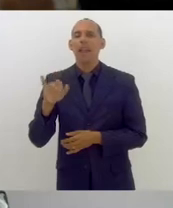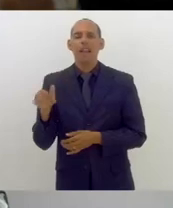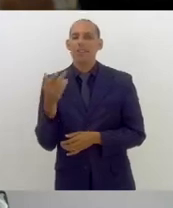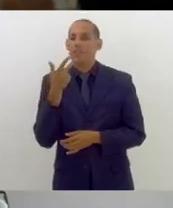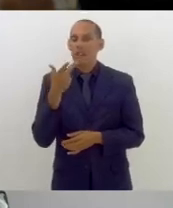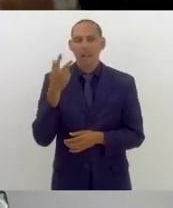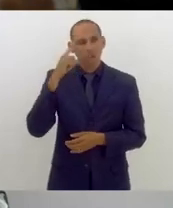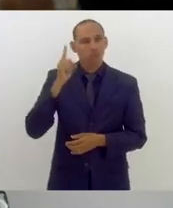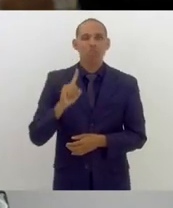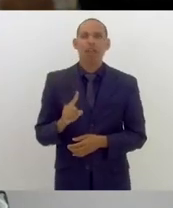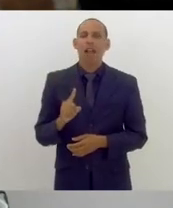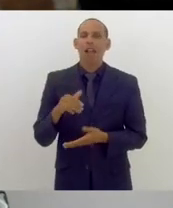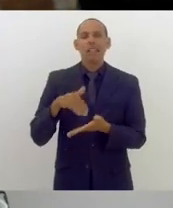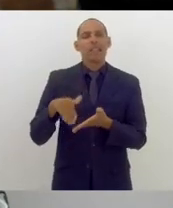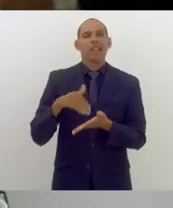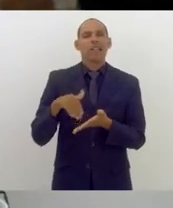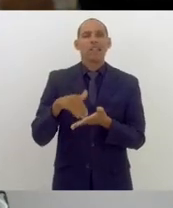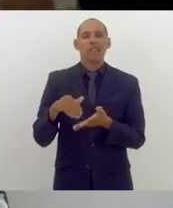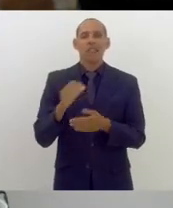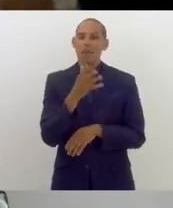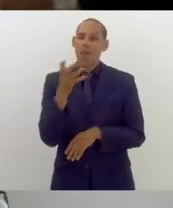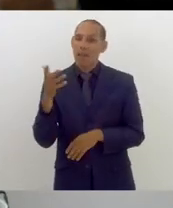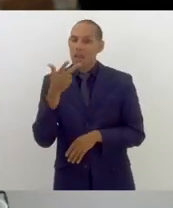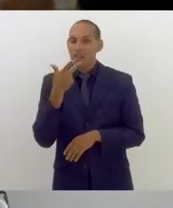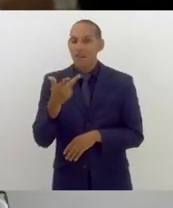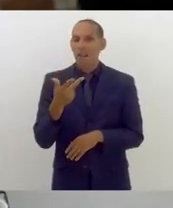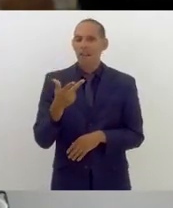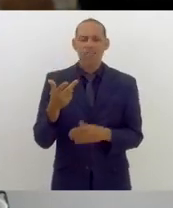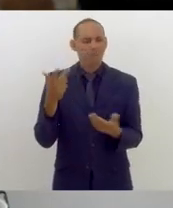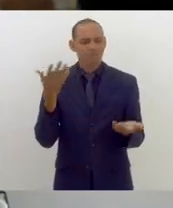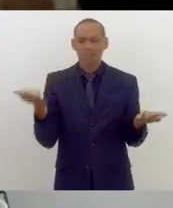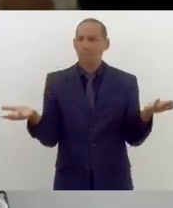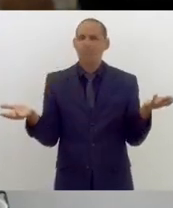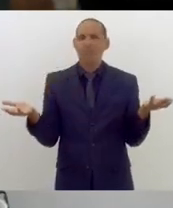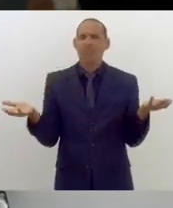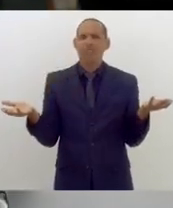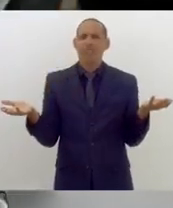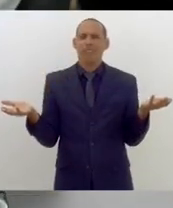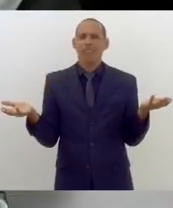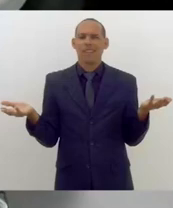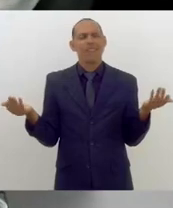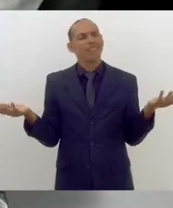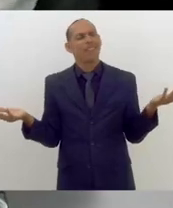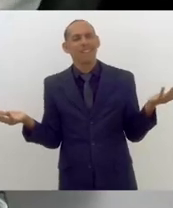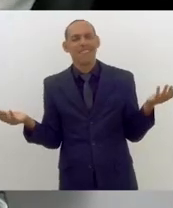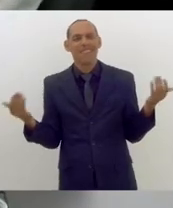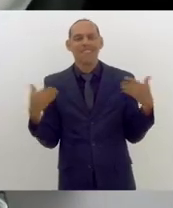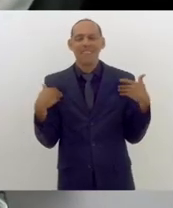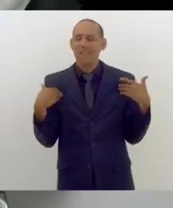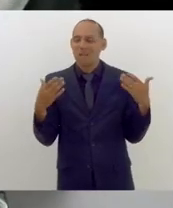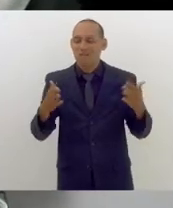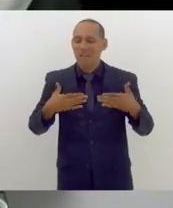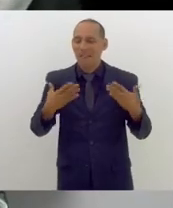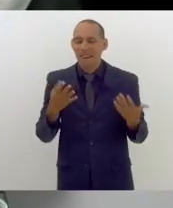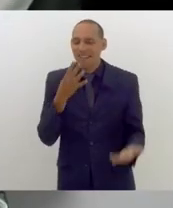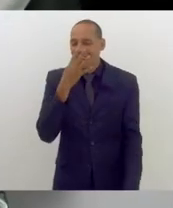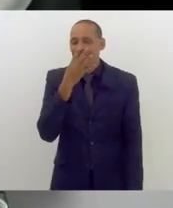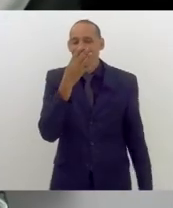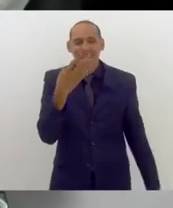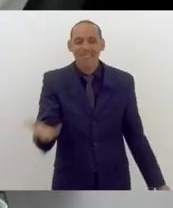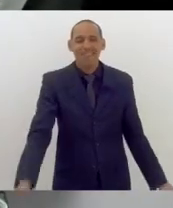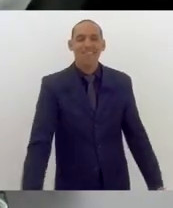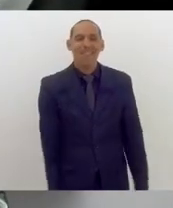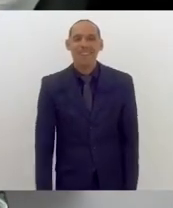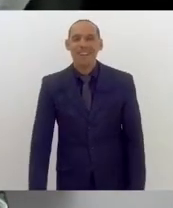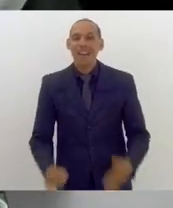a Secretaria de Meio Ambiente também disse que eu fico pasmado como